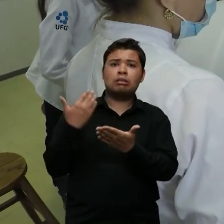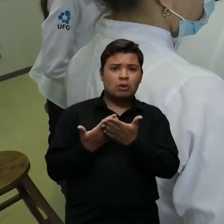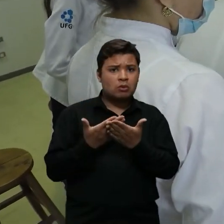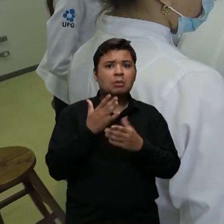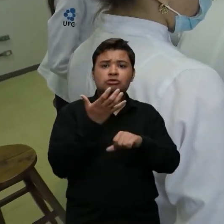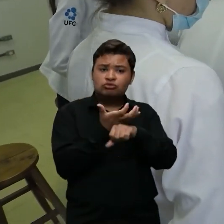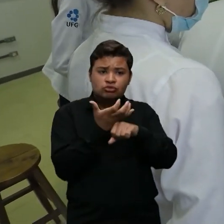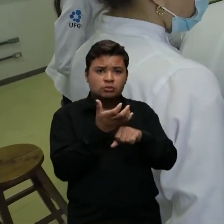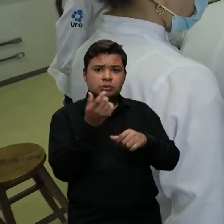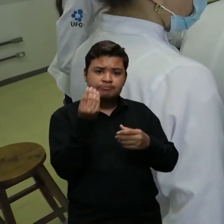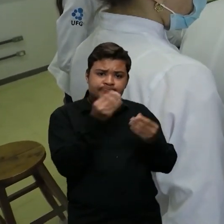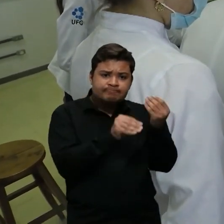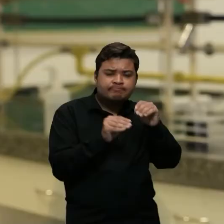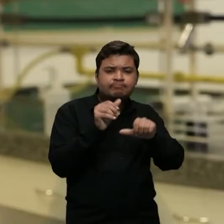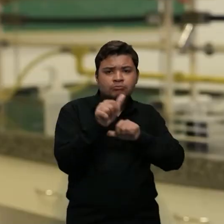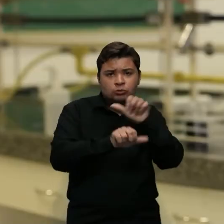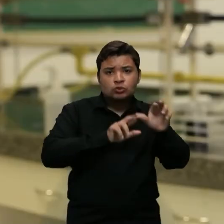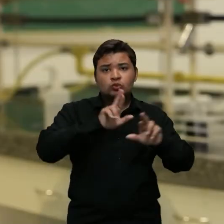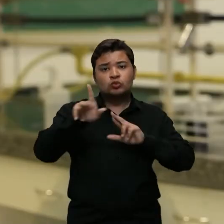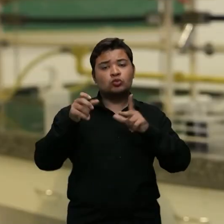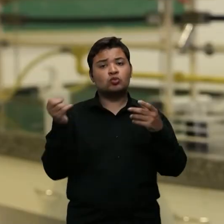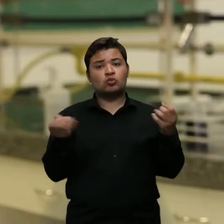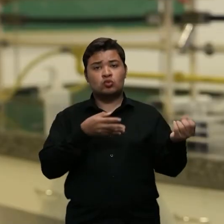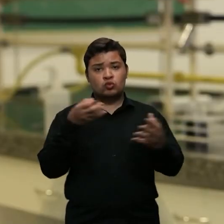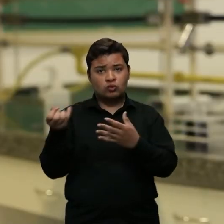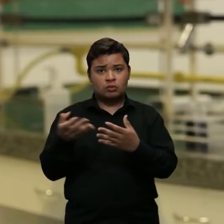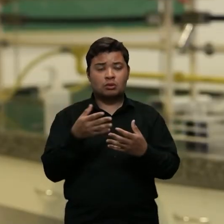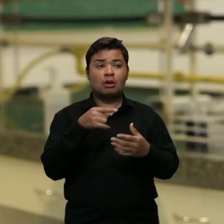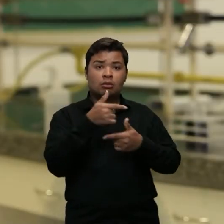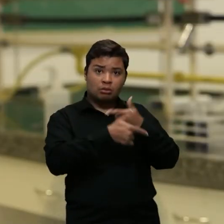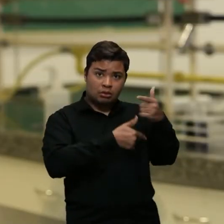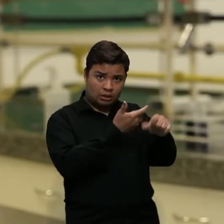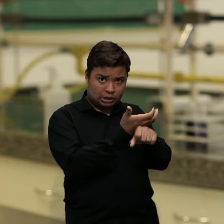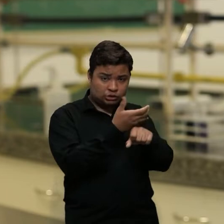também para trabalhar na disciplina, para